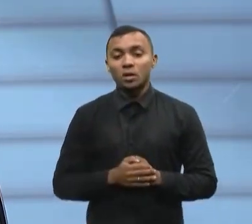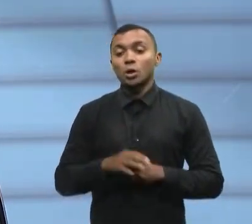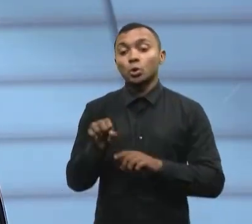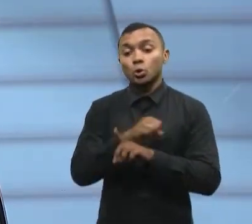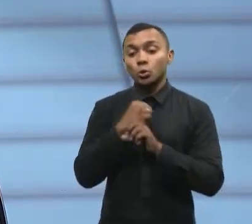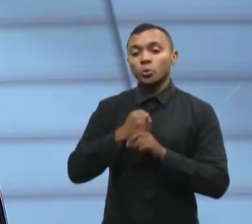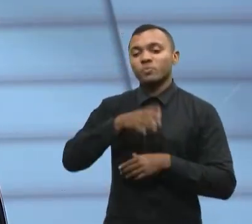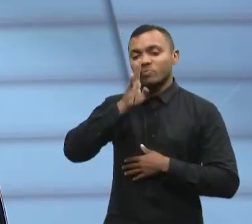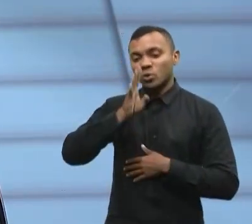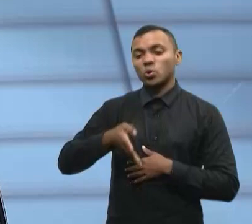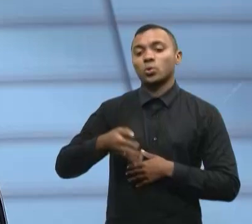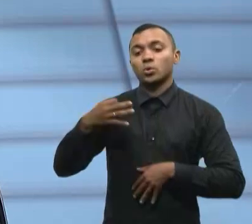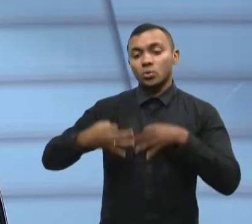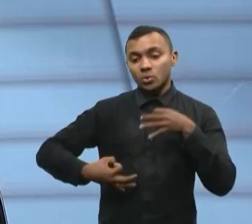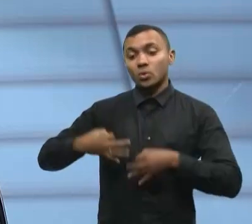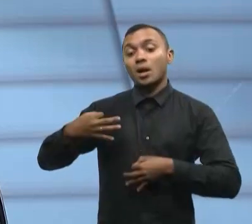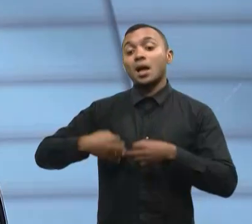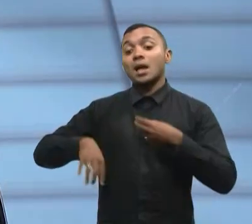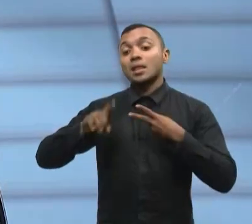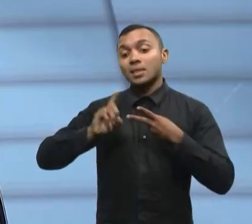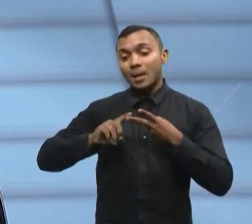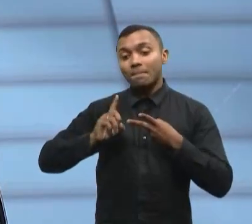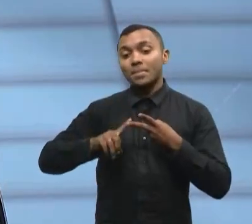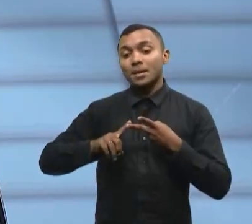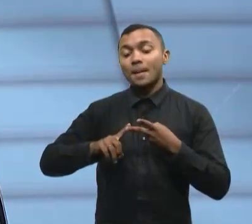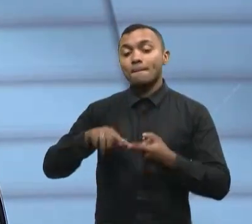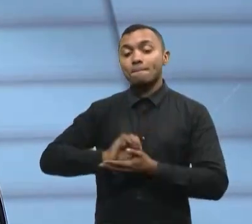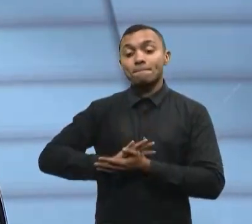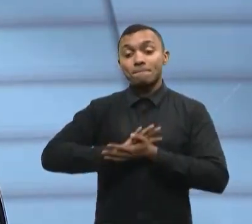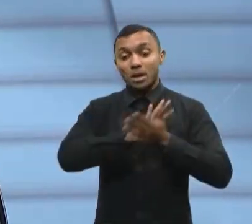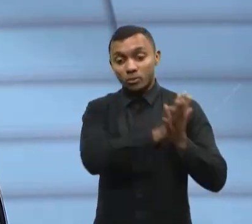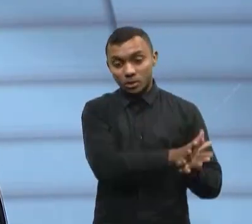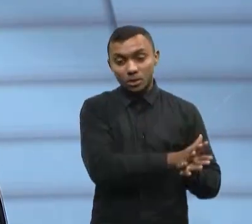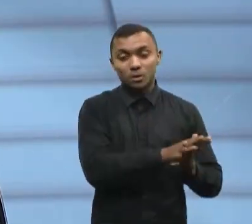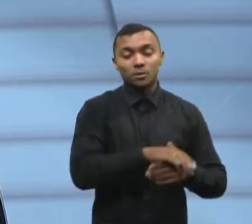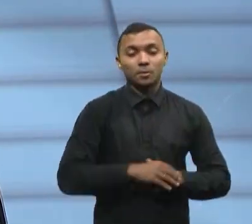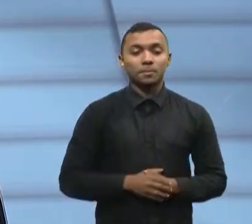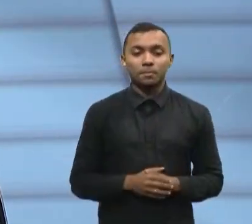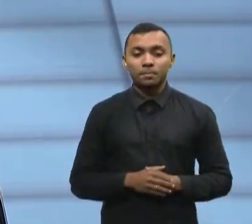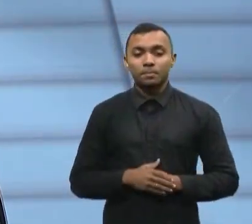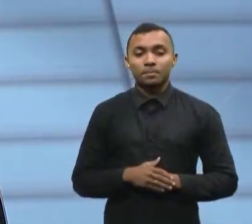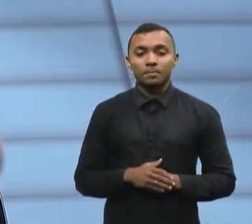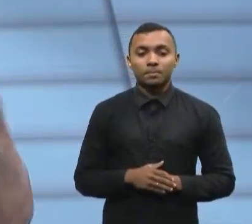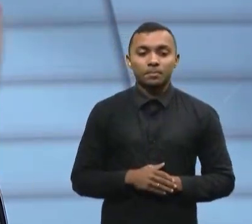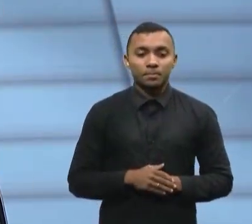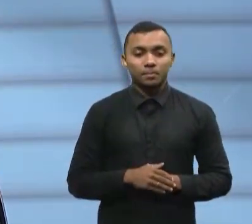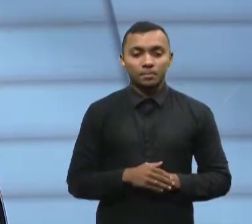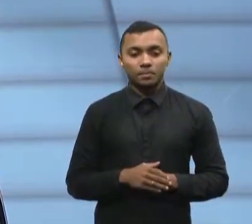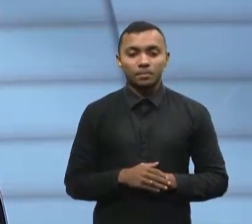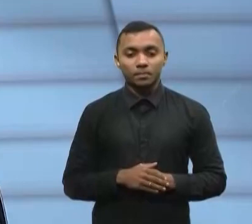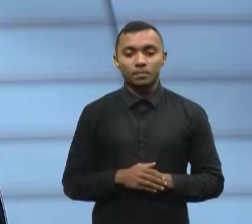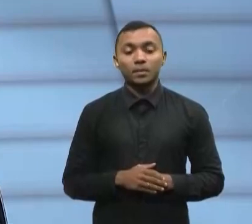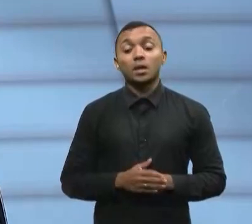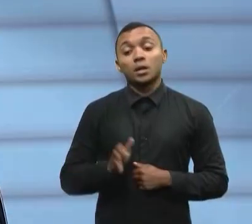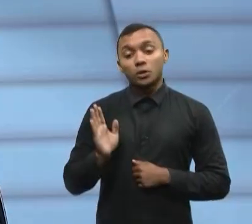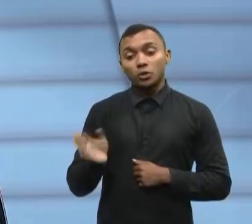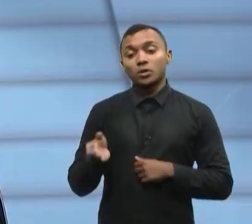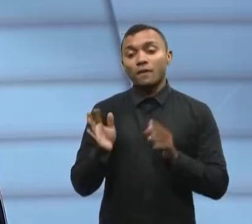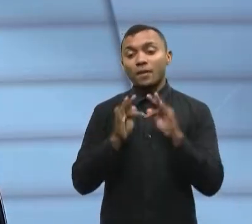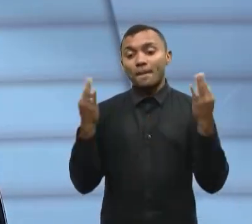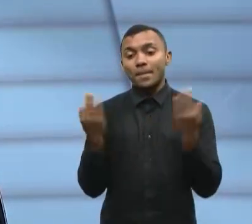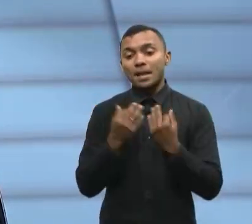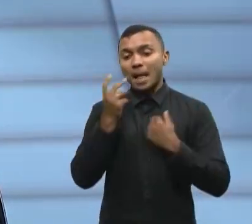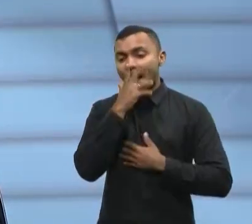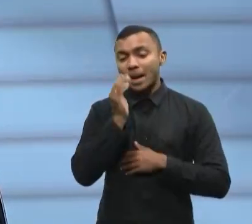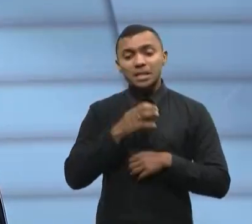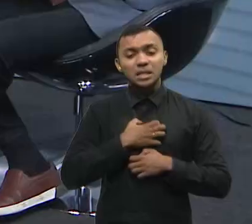social. E um preconceito que ainda... E o preconceito. Isso é muito mais forte. Isso vem nas famílias com uma força